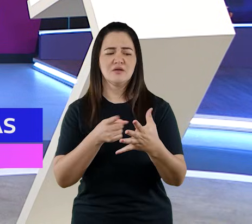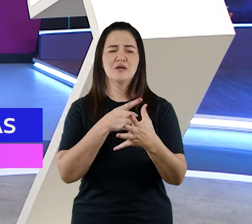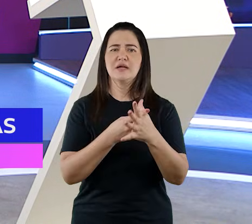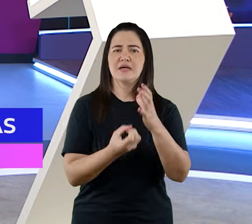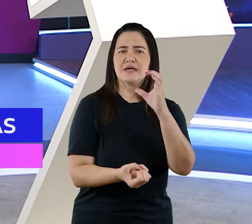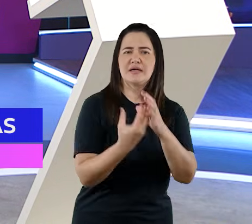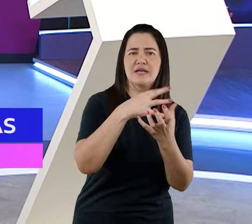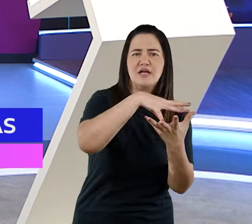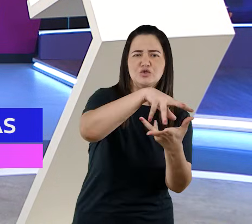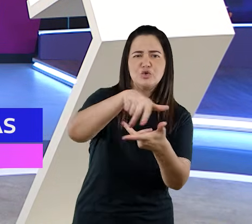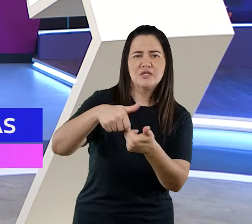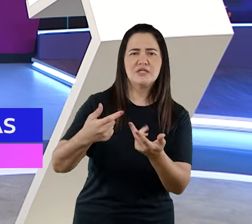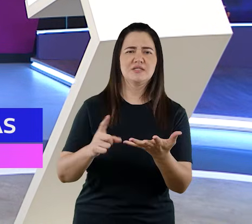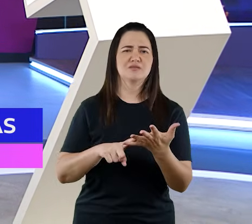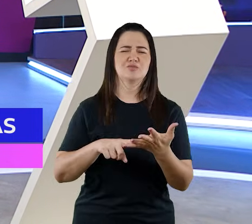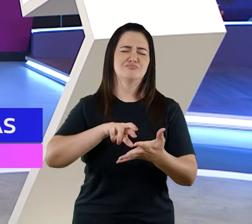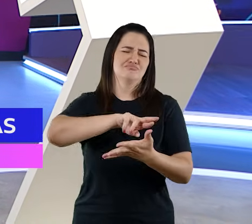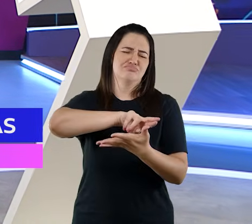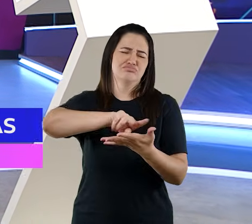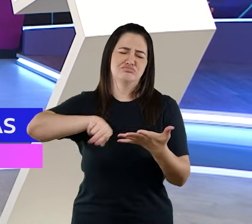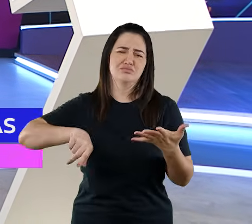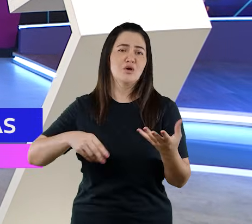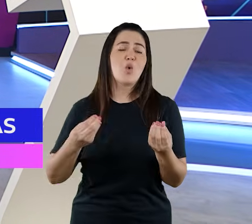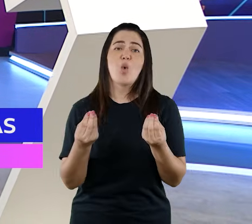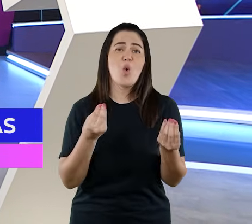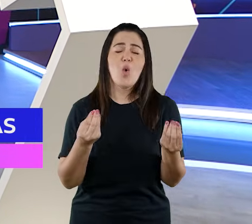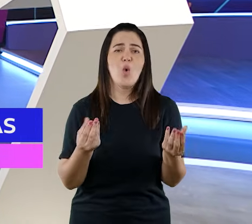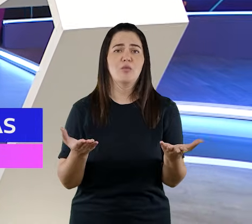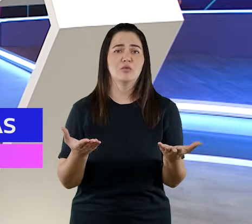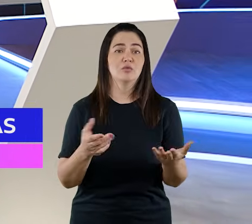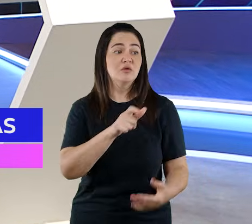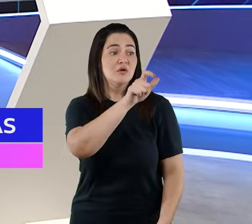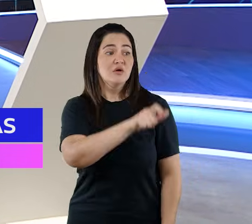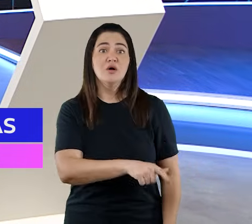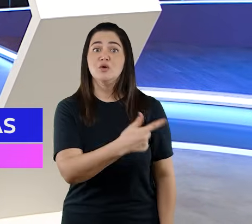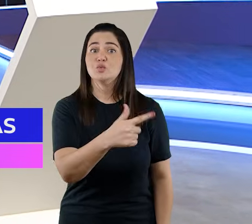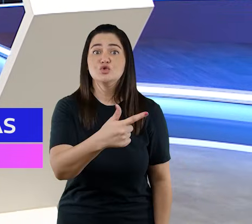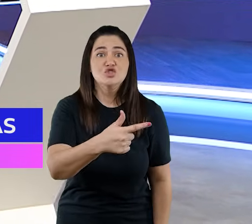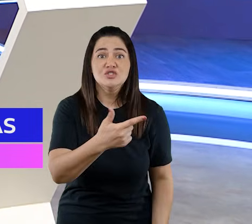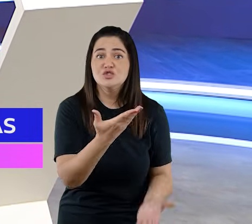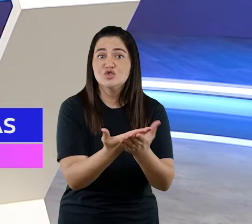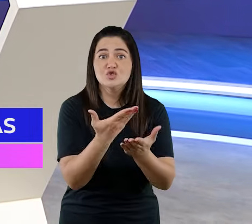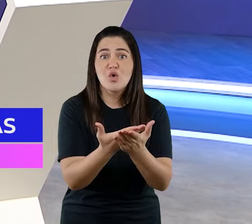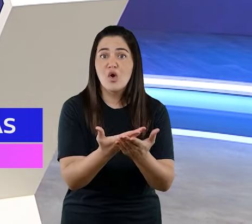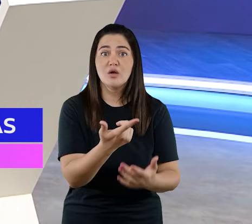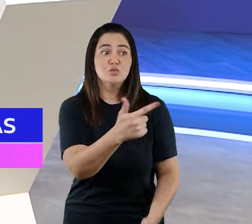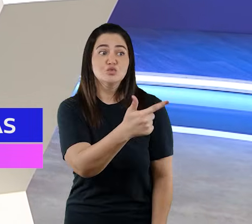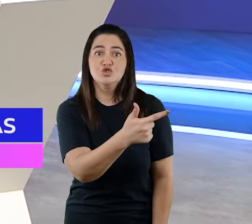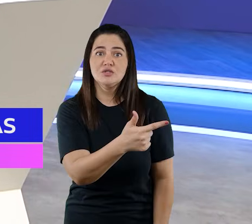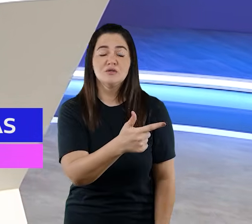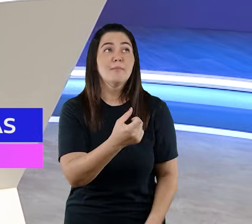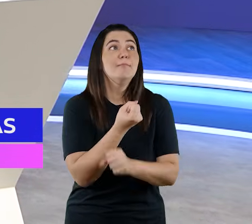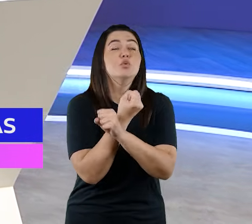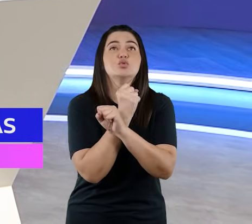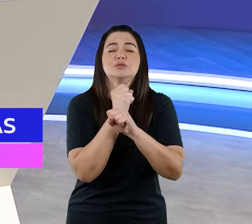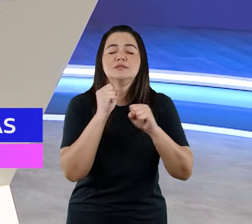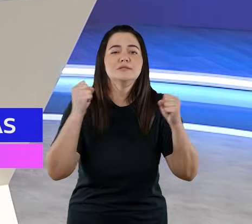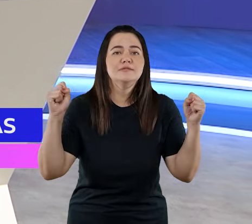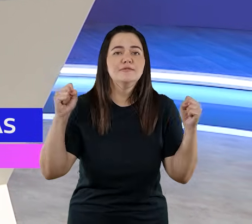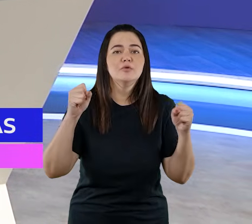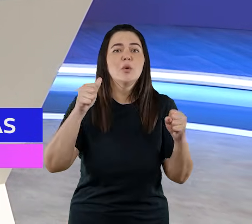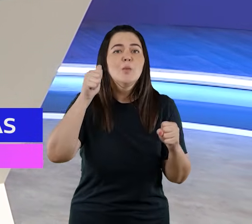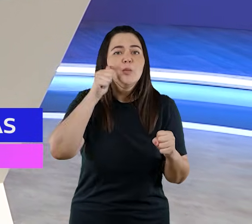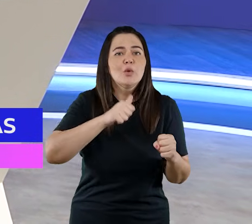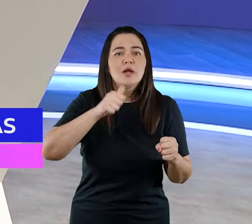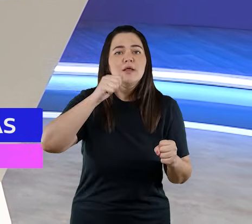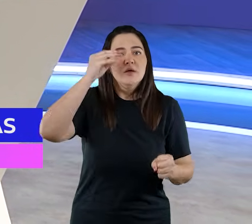etnolinguísticas, criacionismo e falou também sobre a origem da vida. Algo impressionante e impossível para